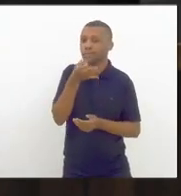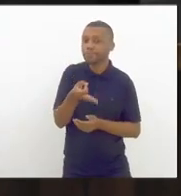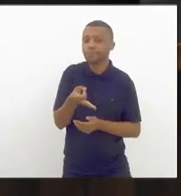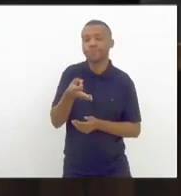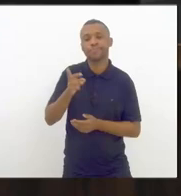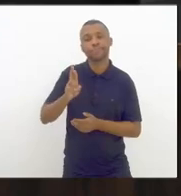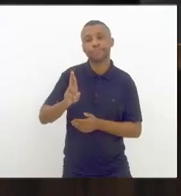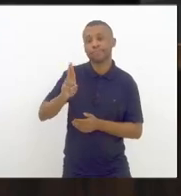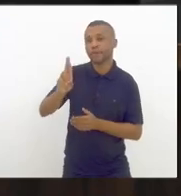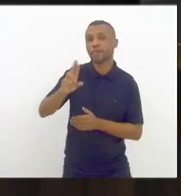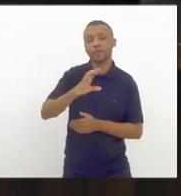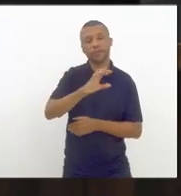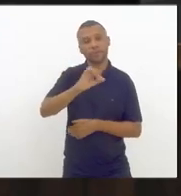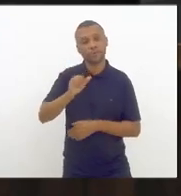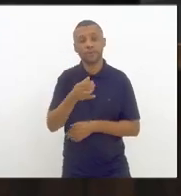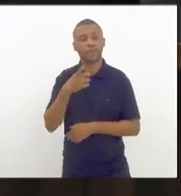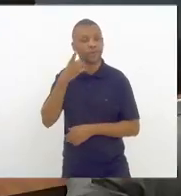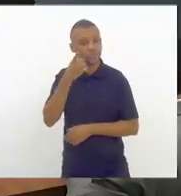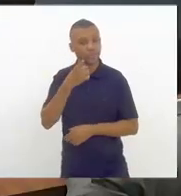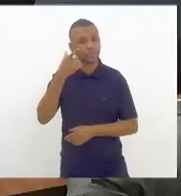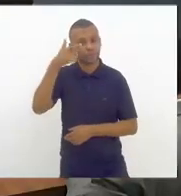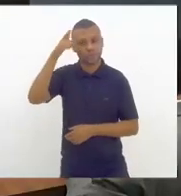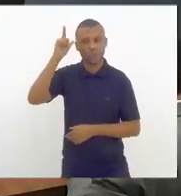Comissão de Constituição e Justiça, deputado Luiz Paulo.